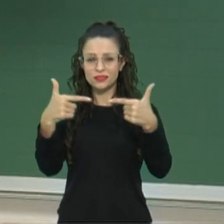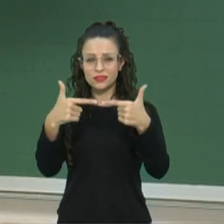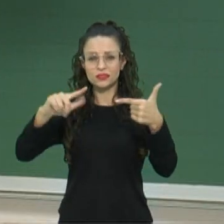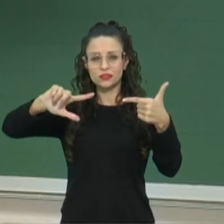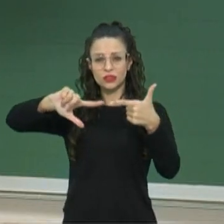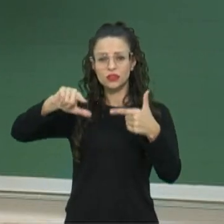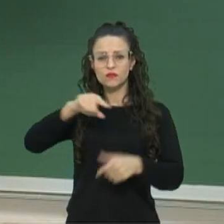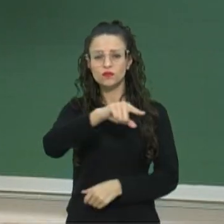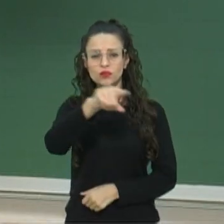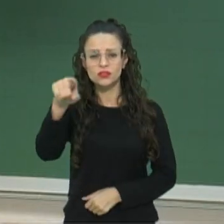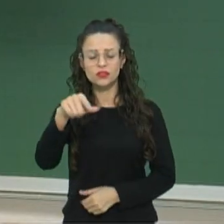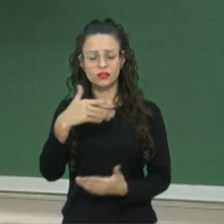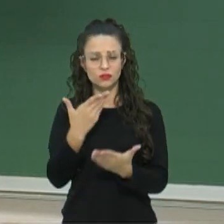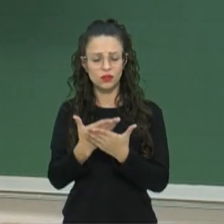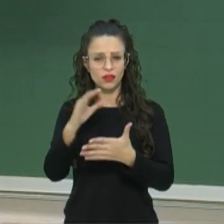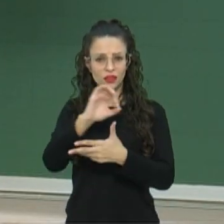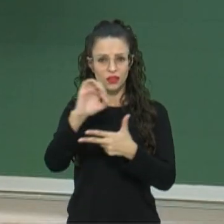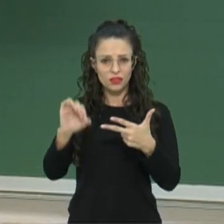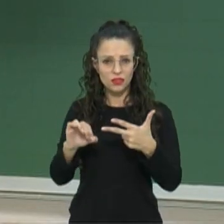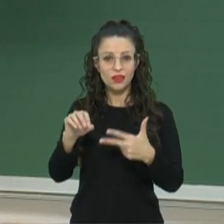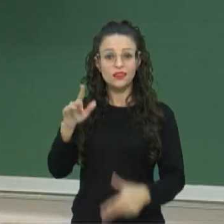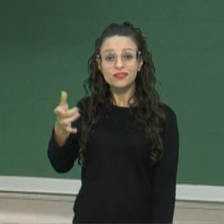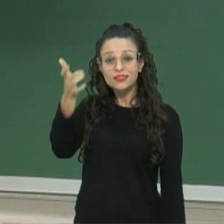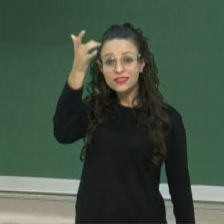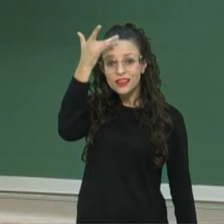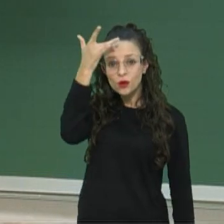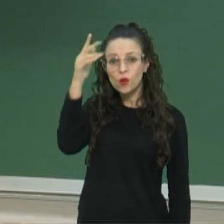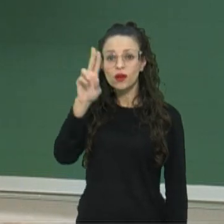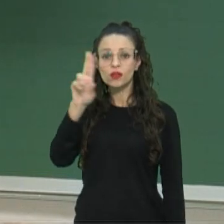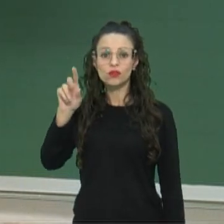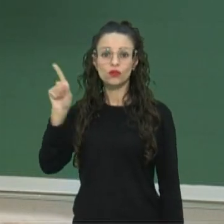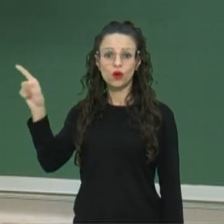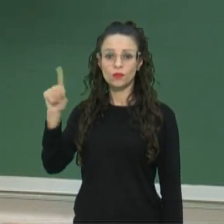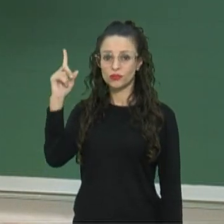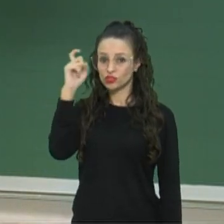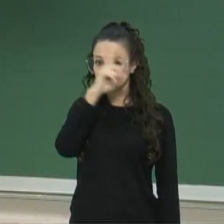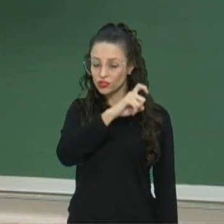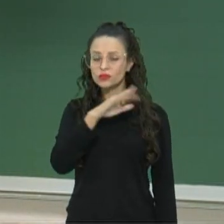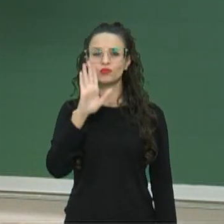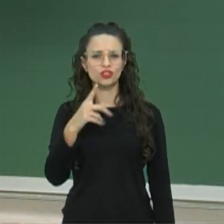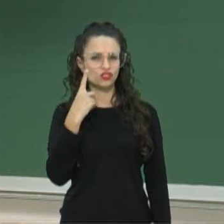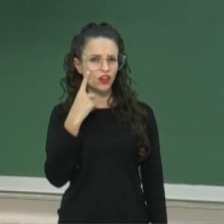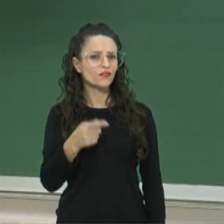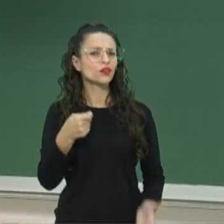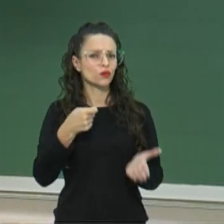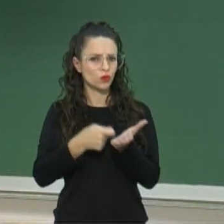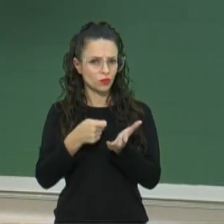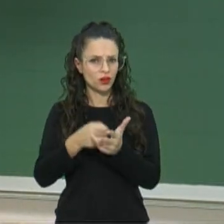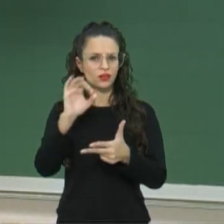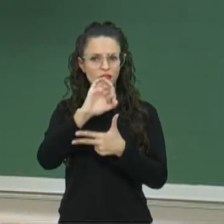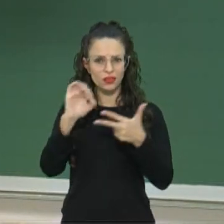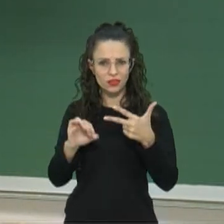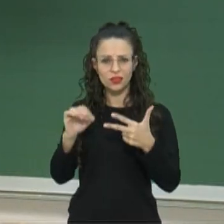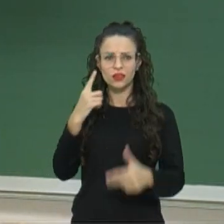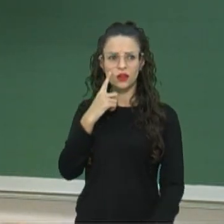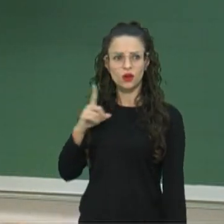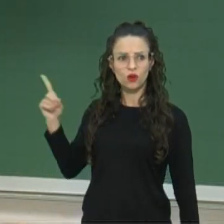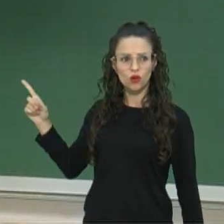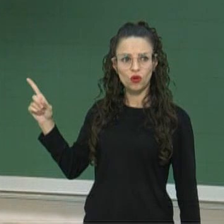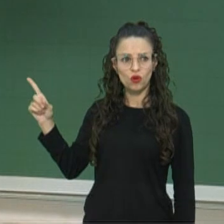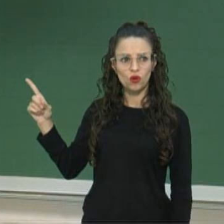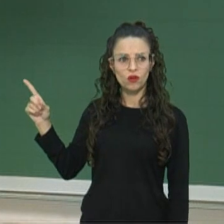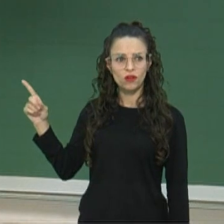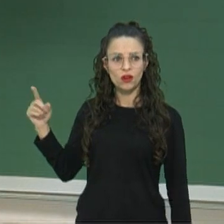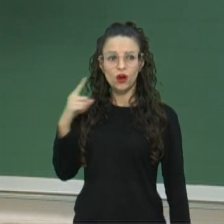vai fazer Enem, inclusive, né? Guarde esses nomes difíceis, porque eu já vi ser cobrado, tá? Então,